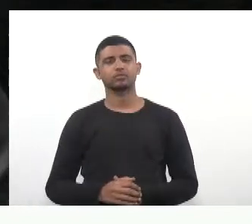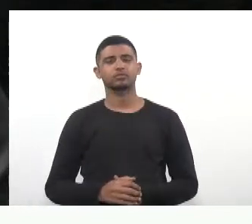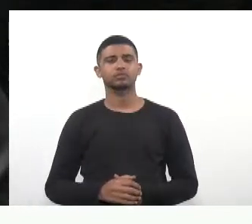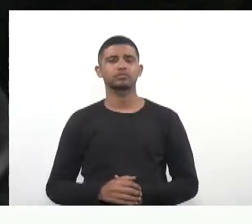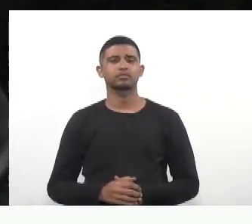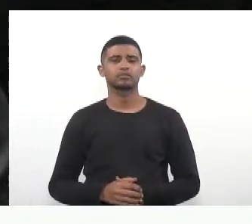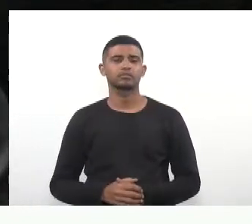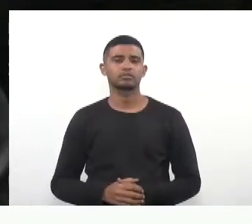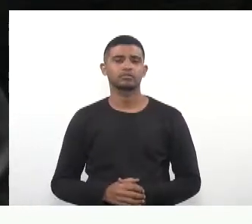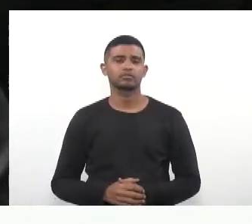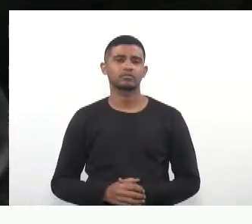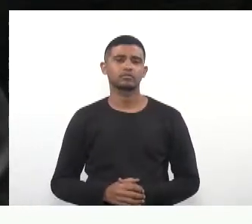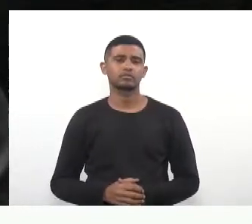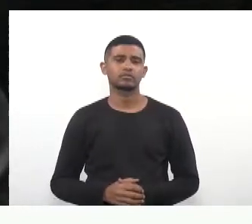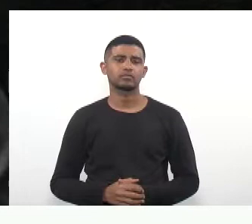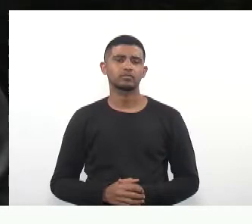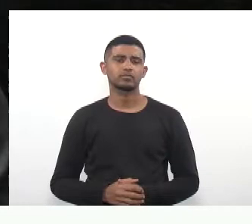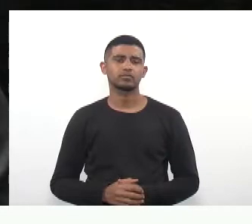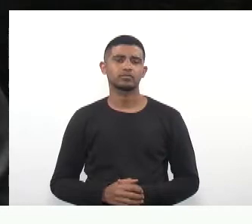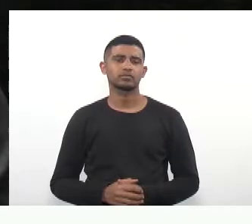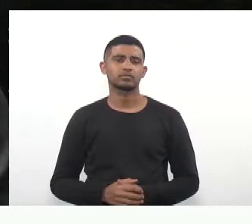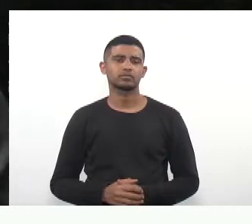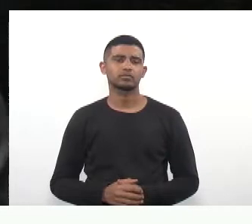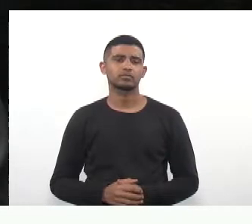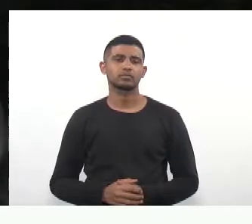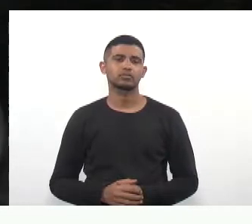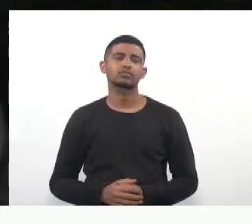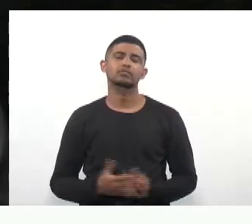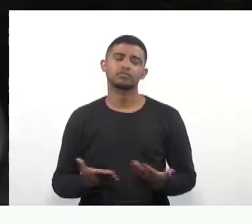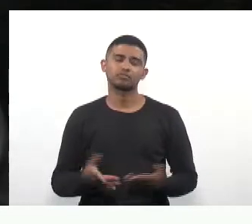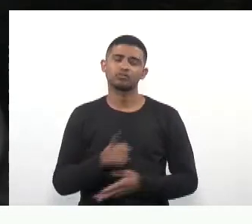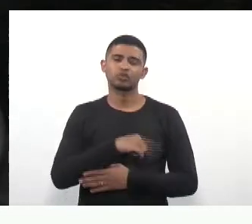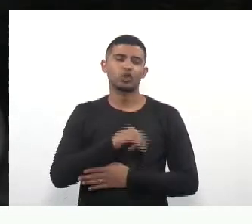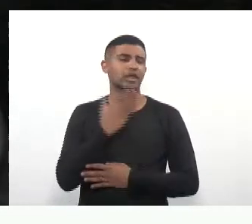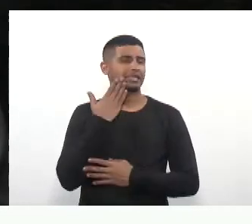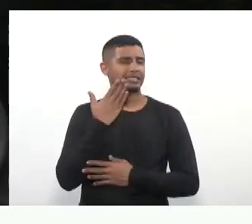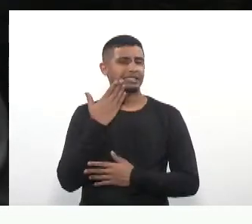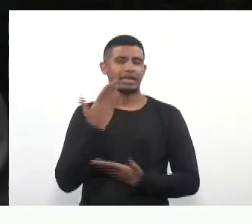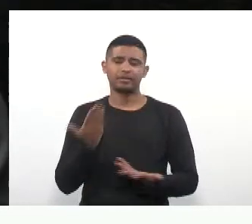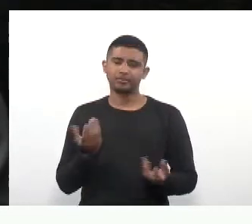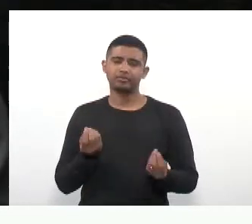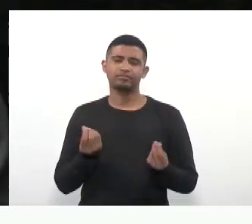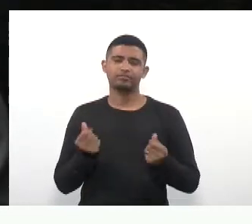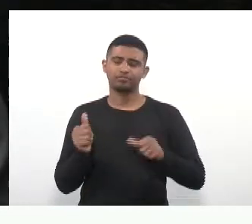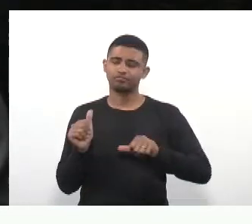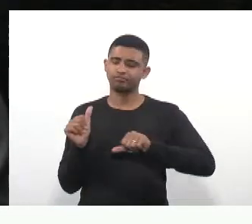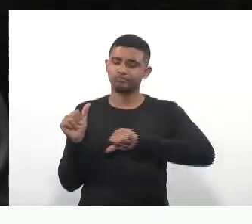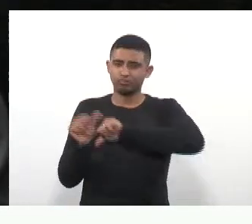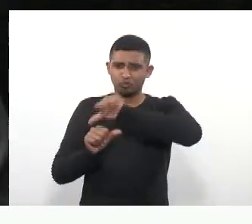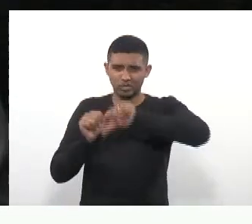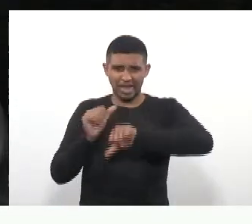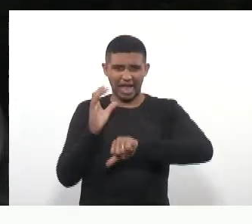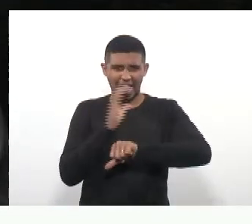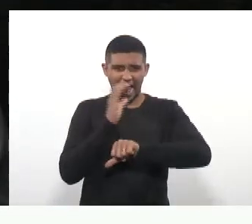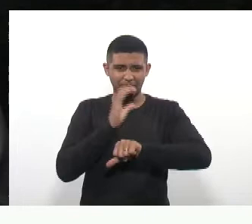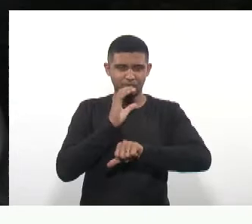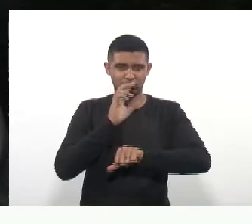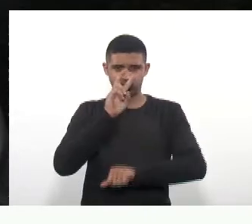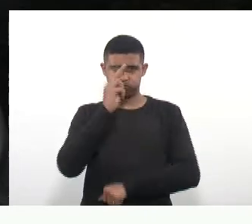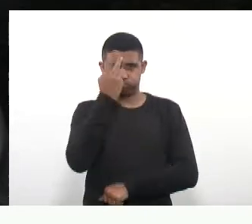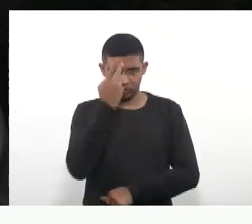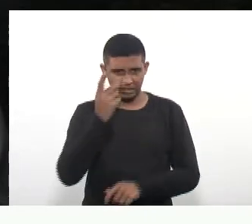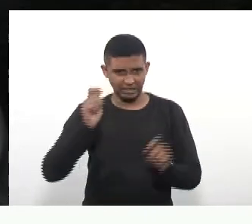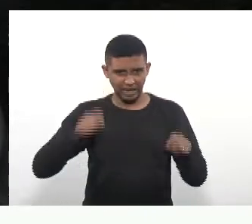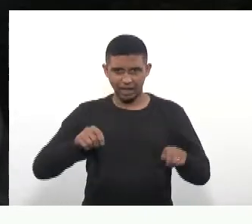E nesse âmbito, a gente sabe que as mudanças não são feitas do dia para a noite, mas